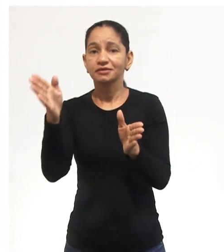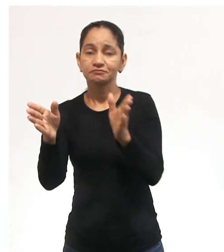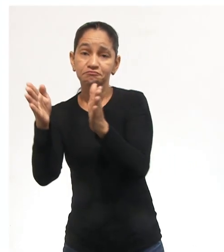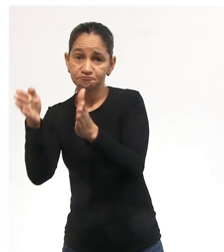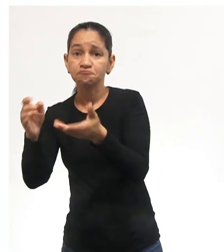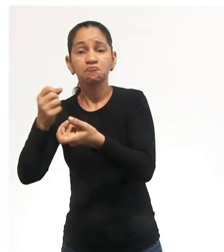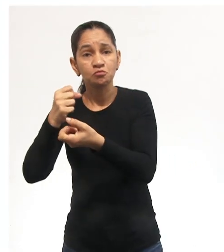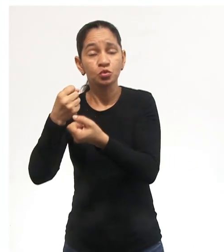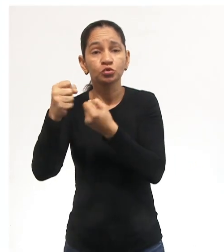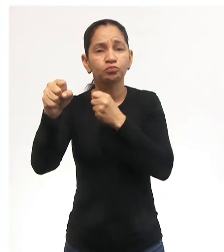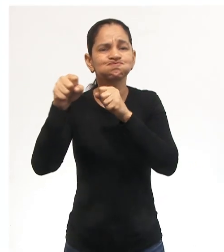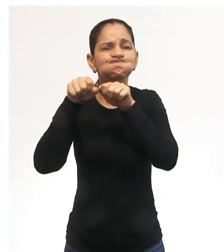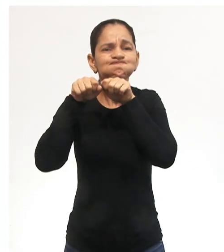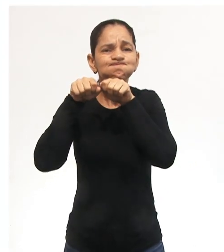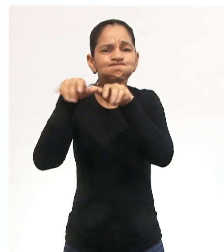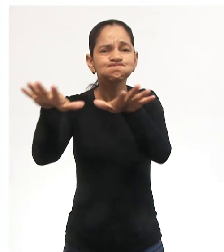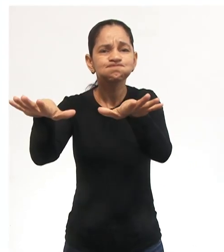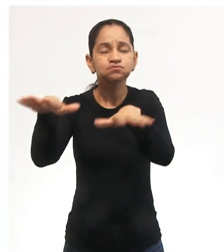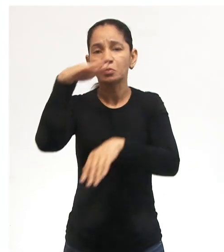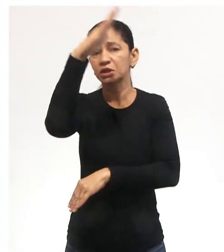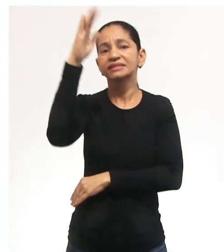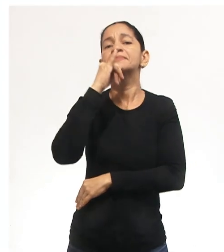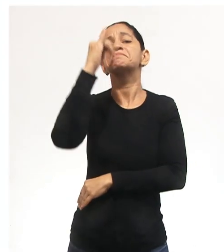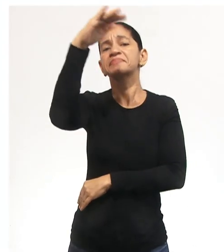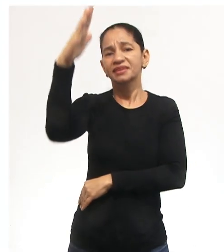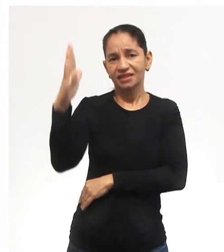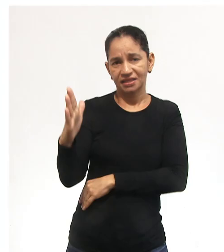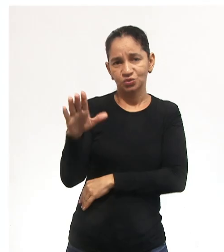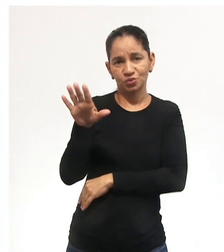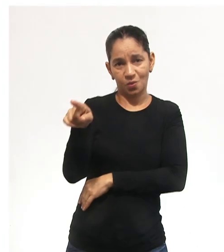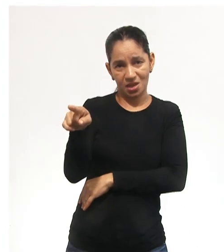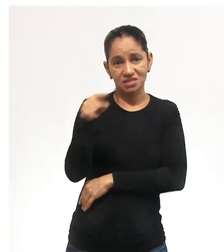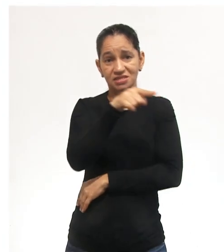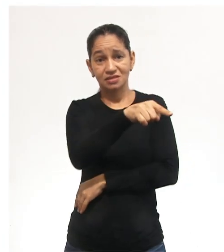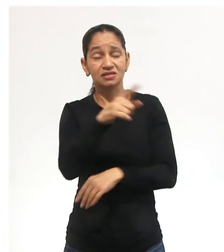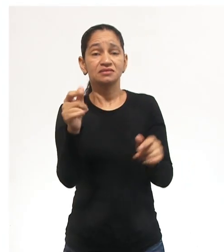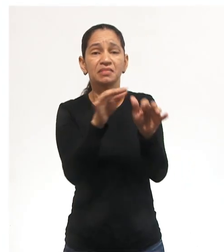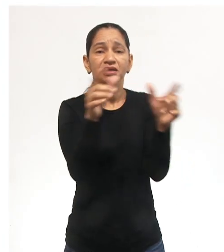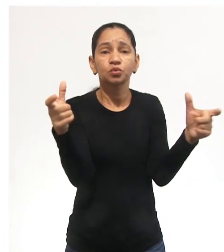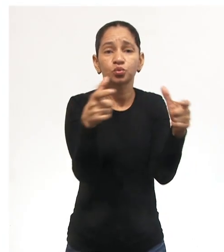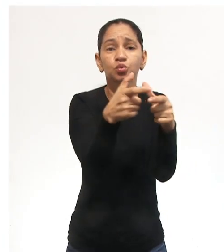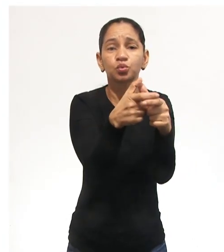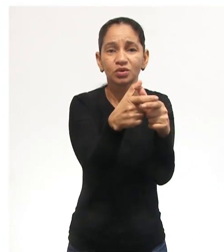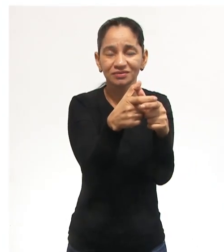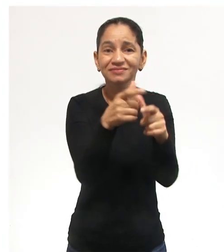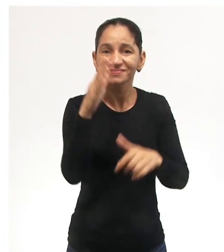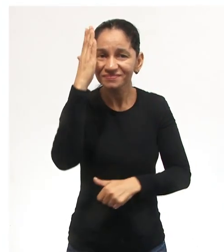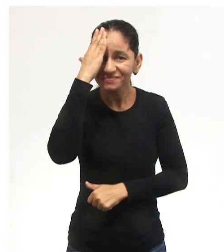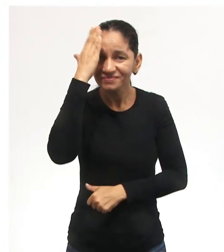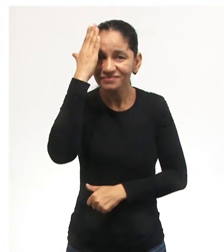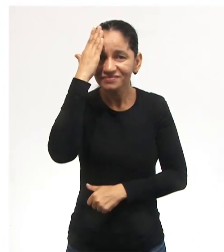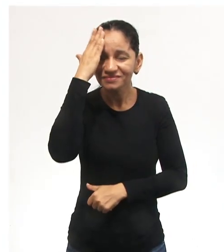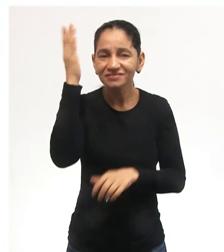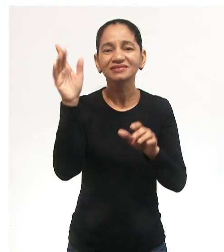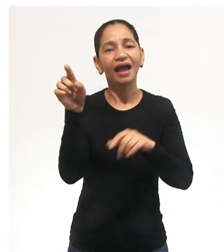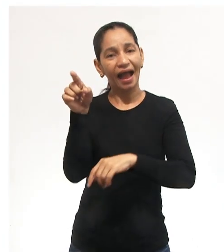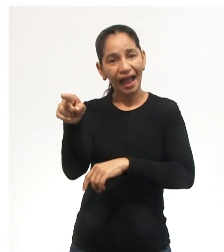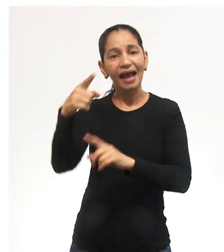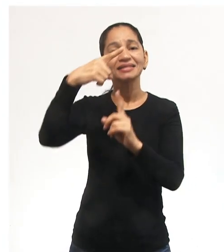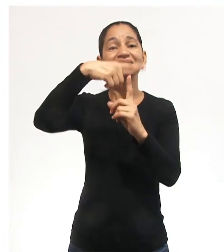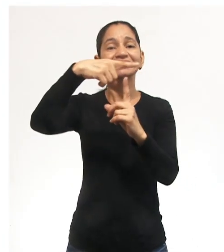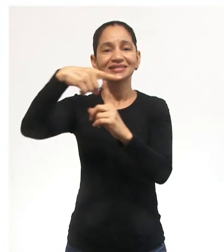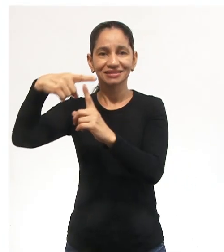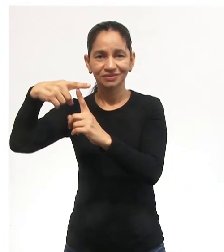uma empresa para outra empresa. Então, nós temos aqui o tipo de